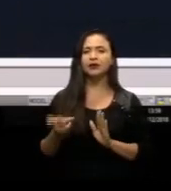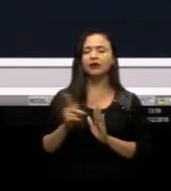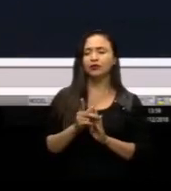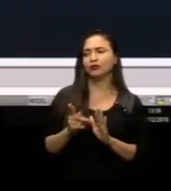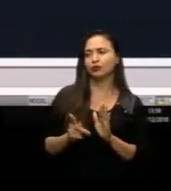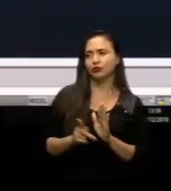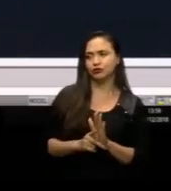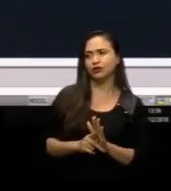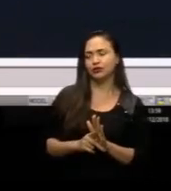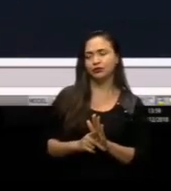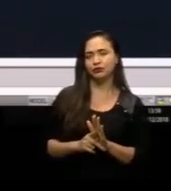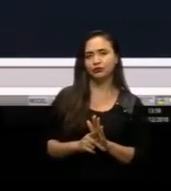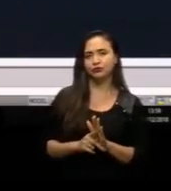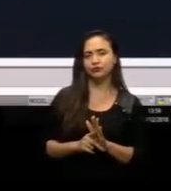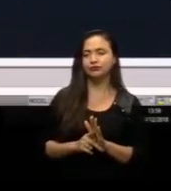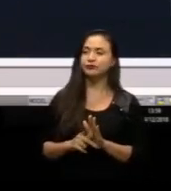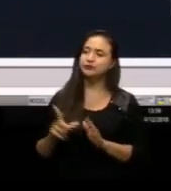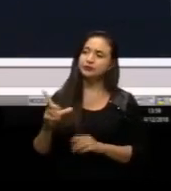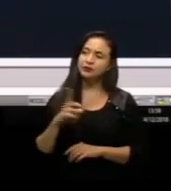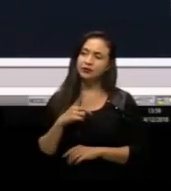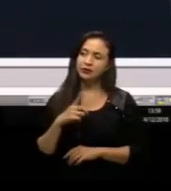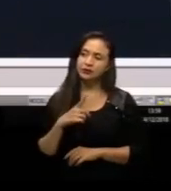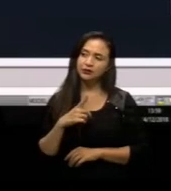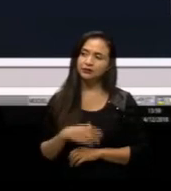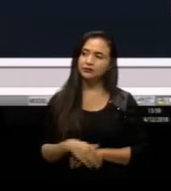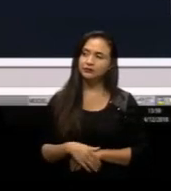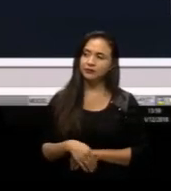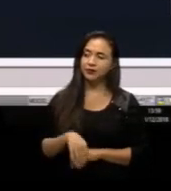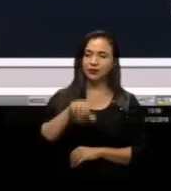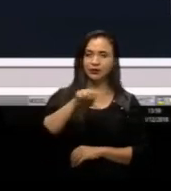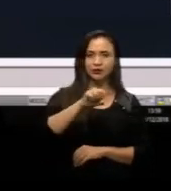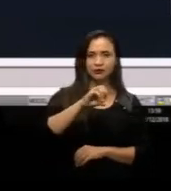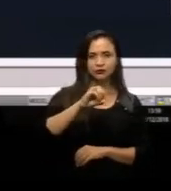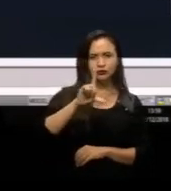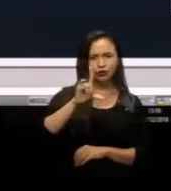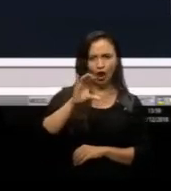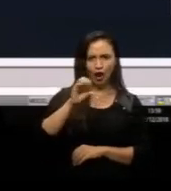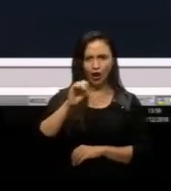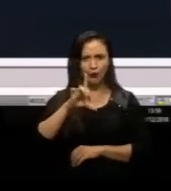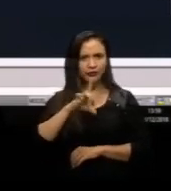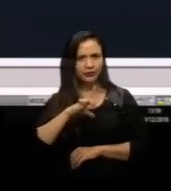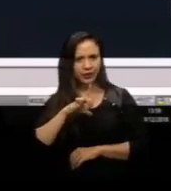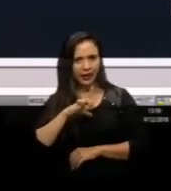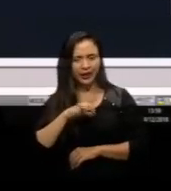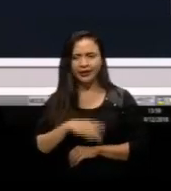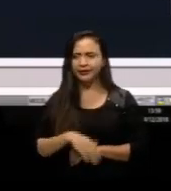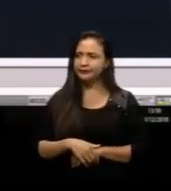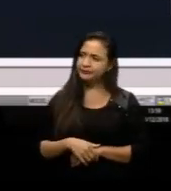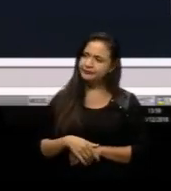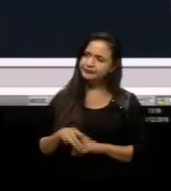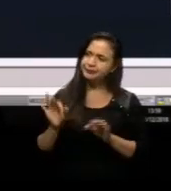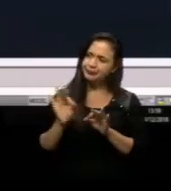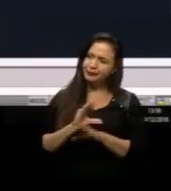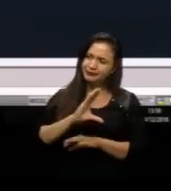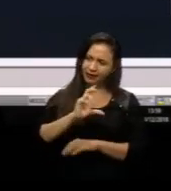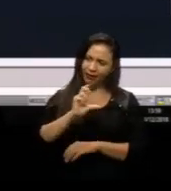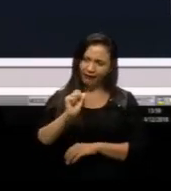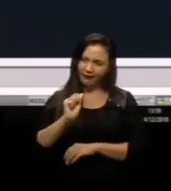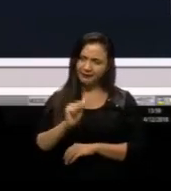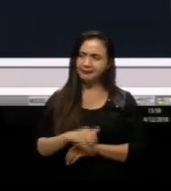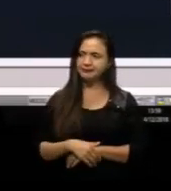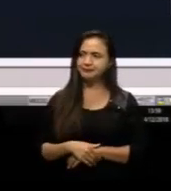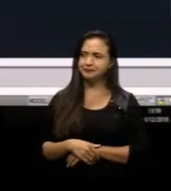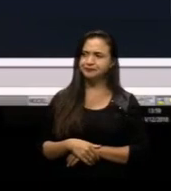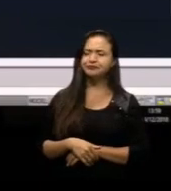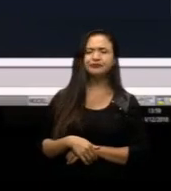minha fundação, eu tenho aqui o solo, certo? Minha cota de arrasamento, CA. Então,